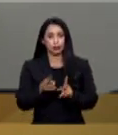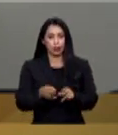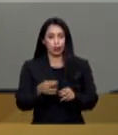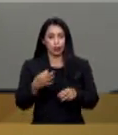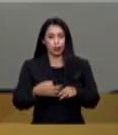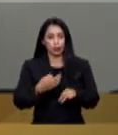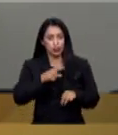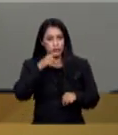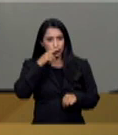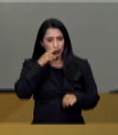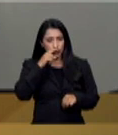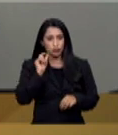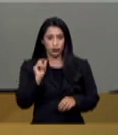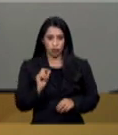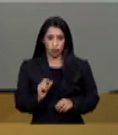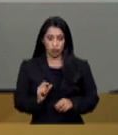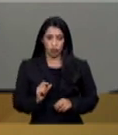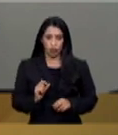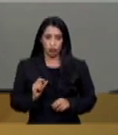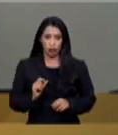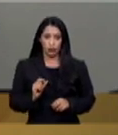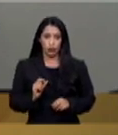Fachin, dotar de